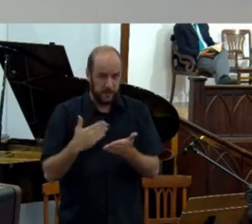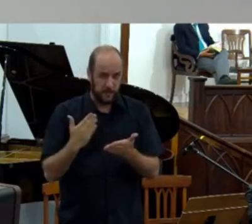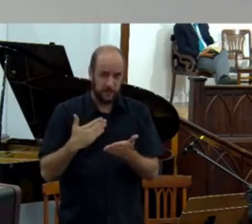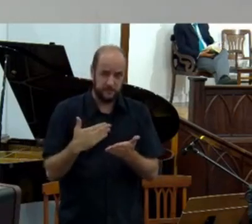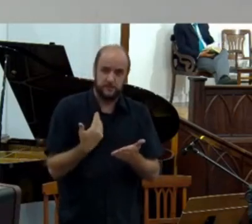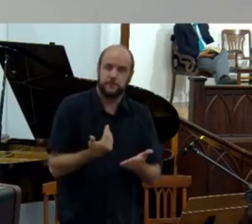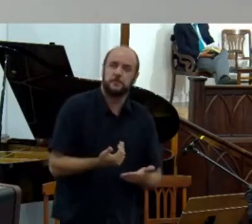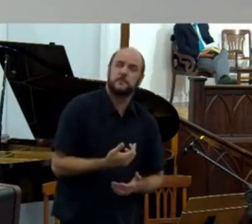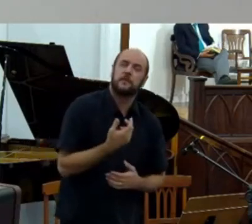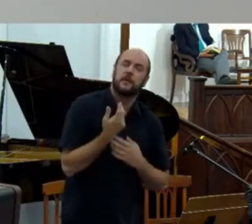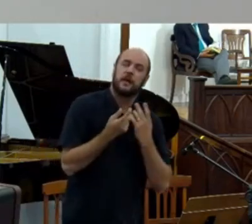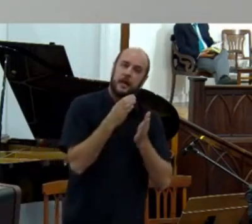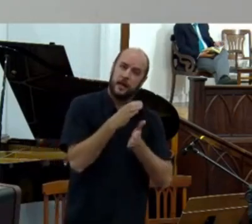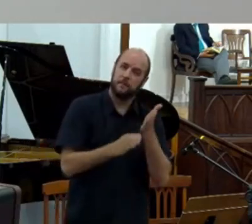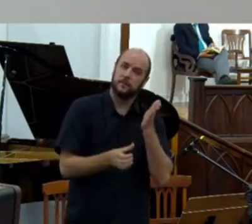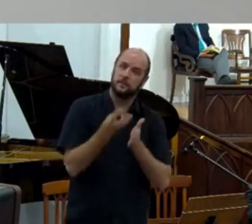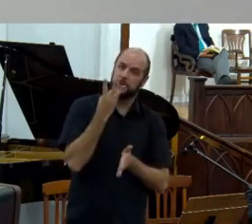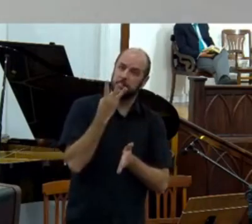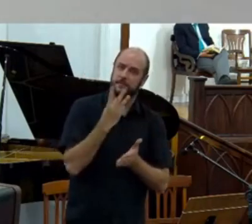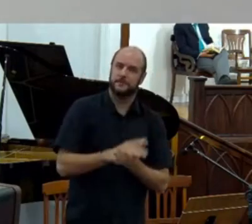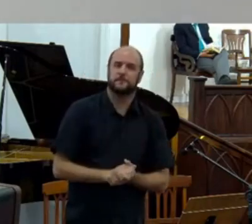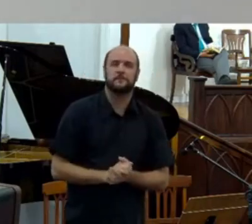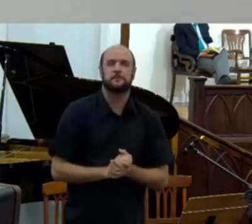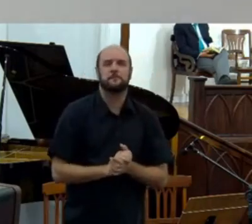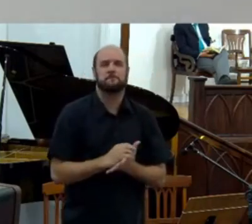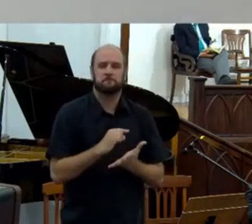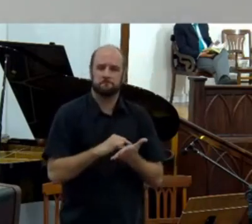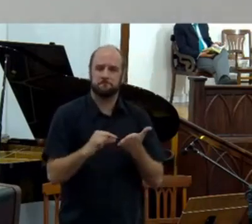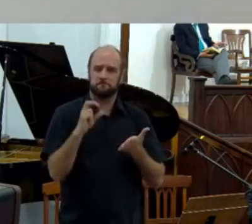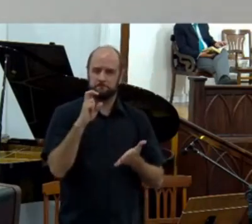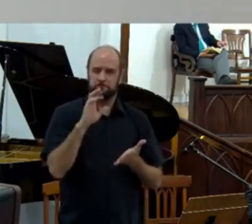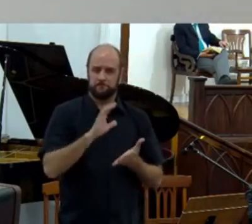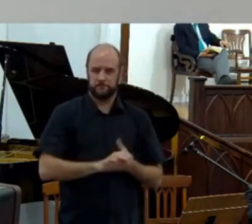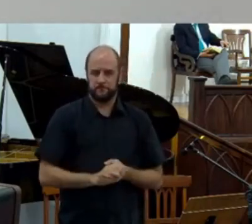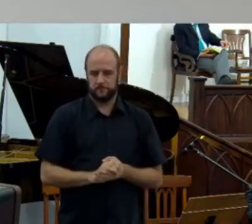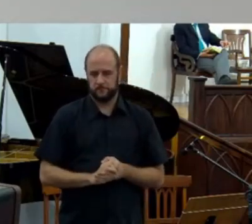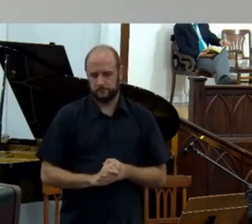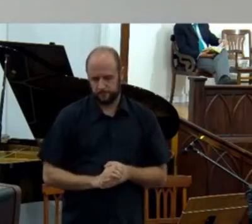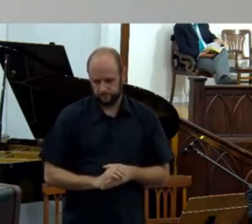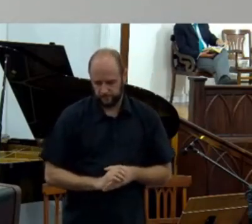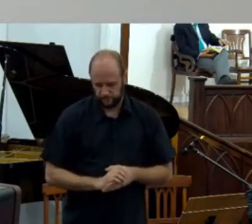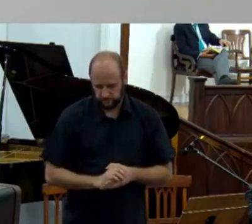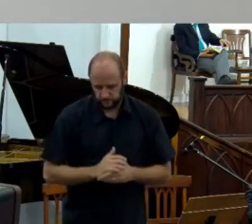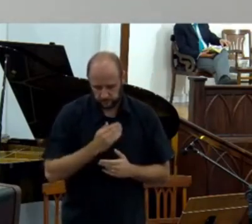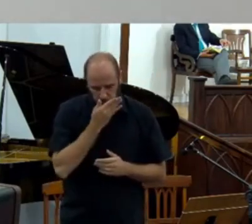para trás, para o capítulo 3, versículo 5.